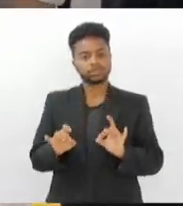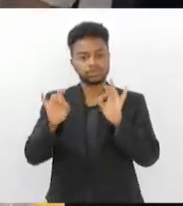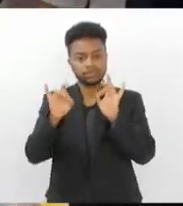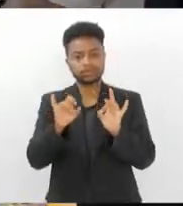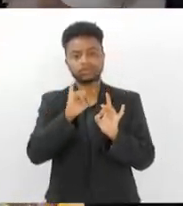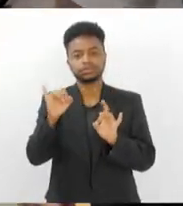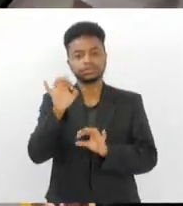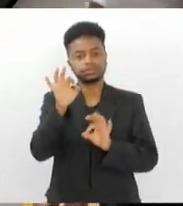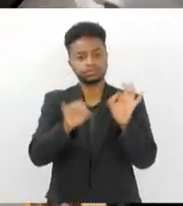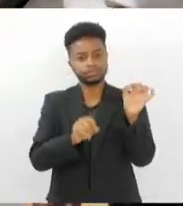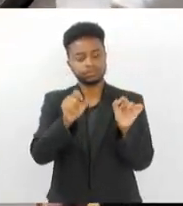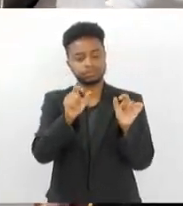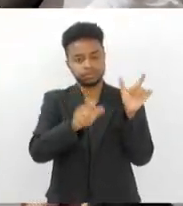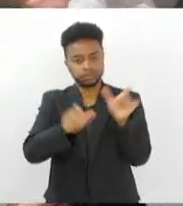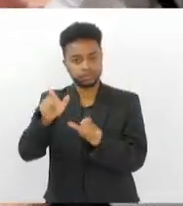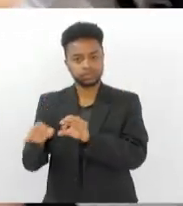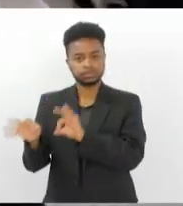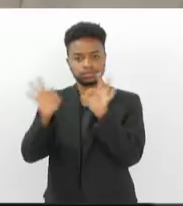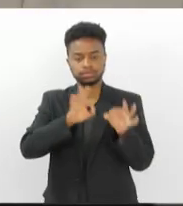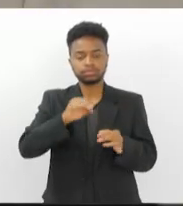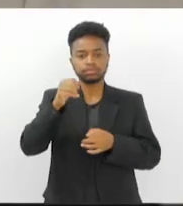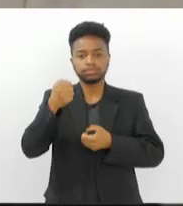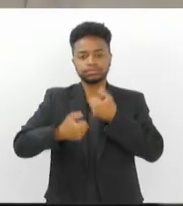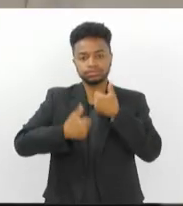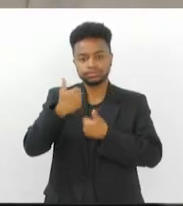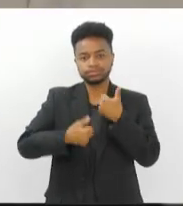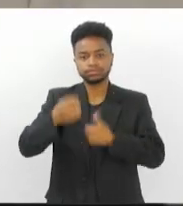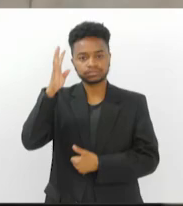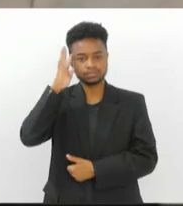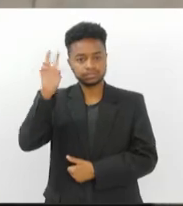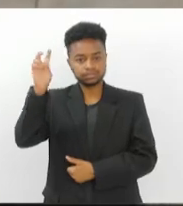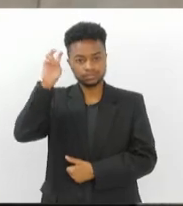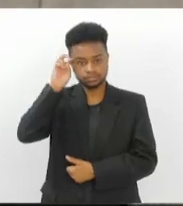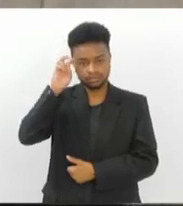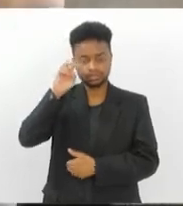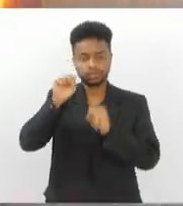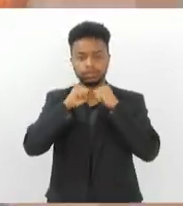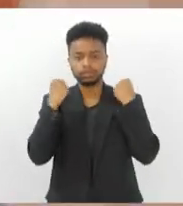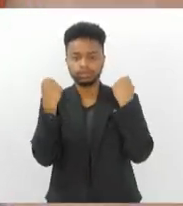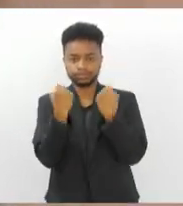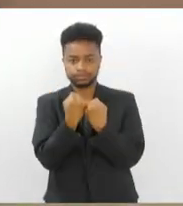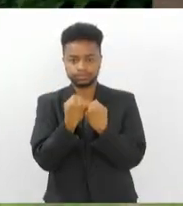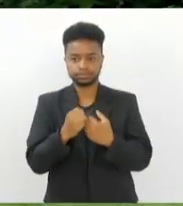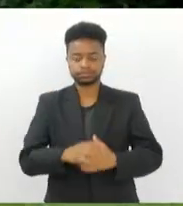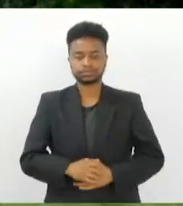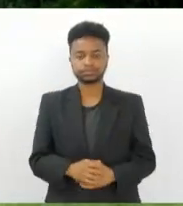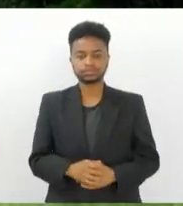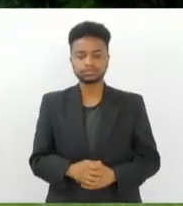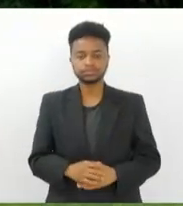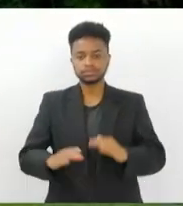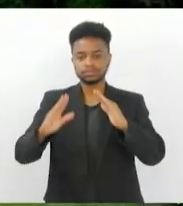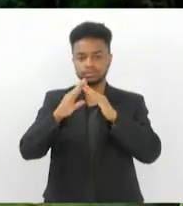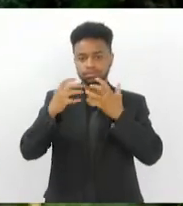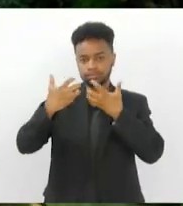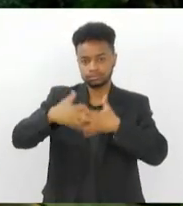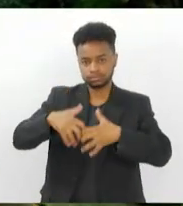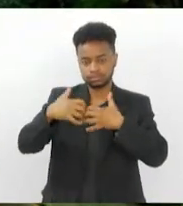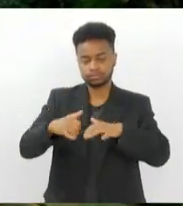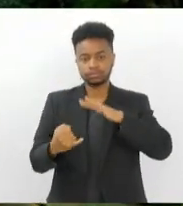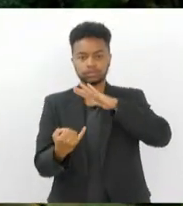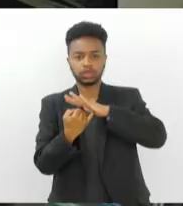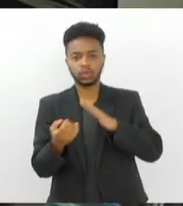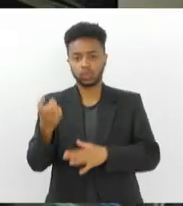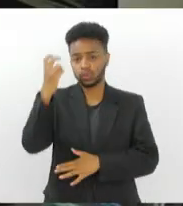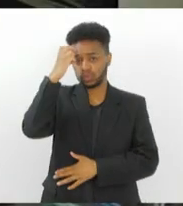assistir aos jogos desta quarta e quinta no Maracanã e no Engenhão casa de Petrópolis Instituto de